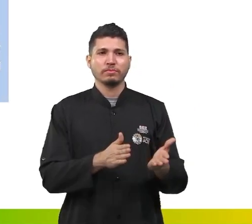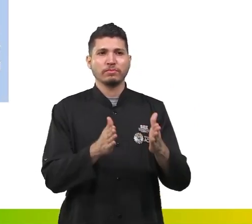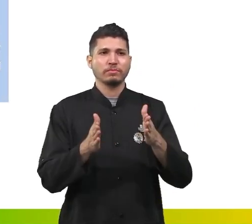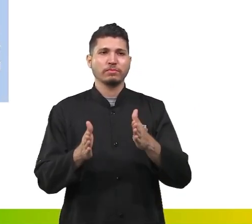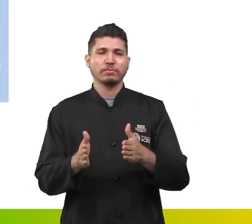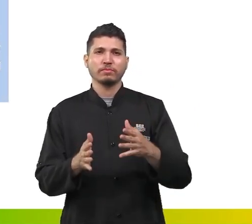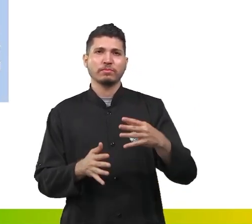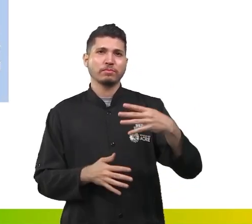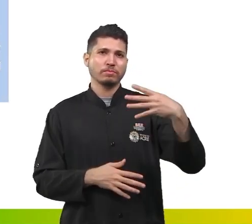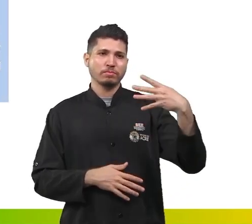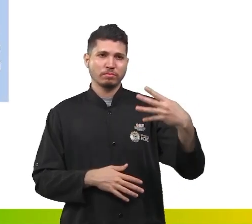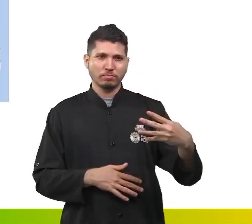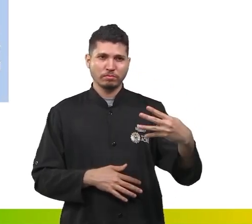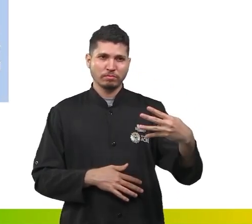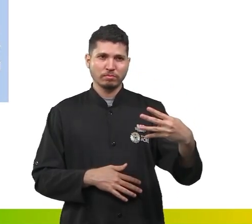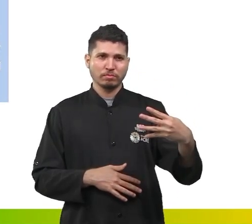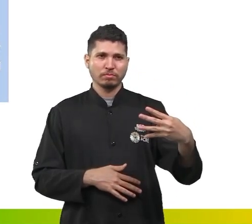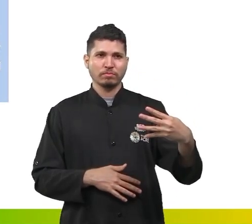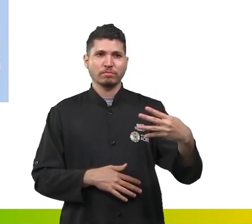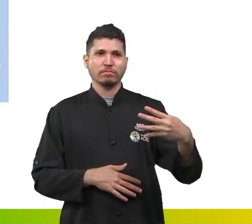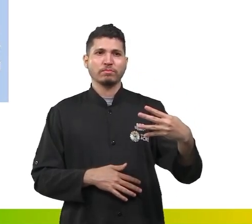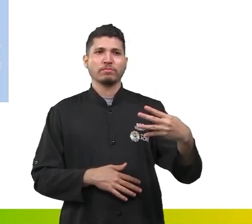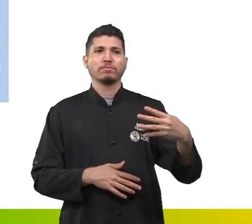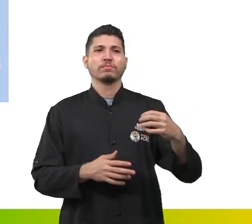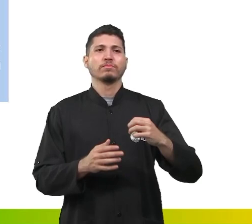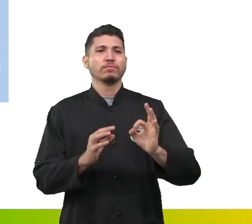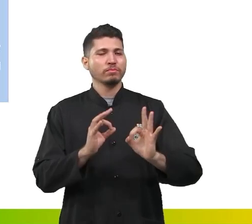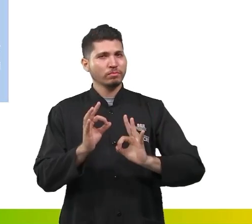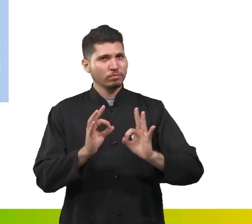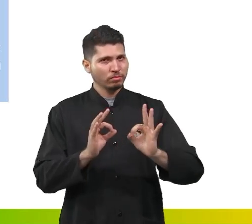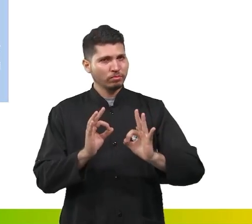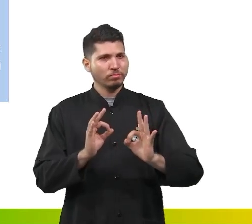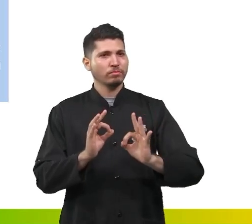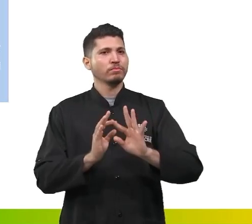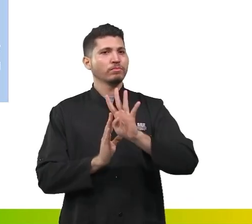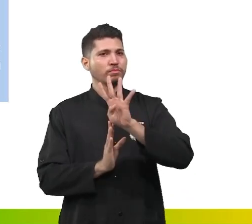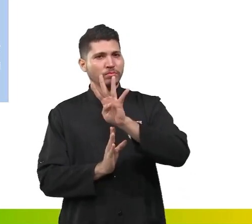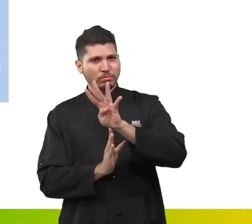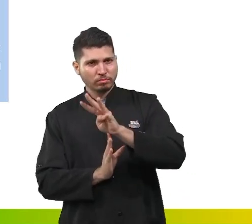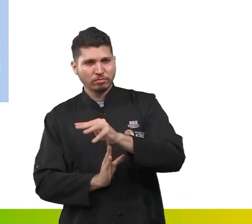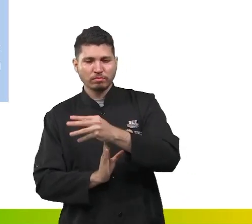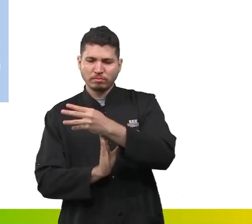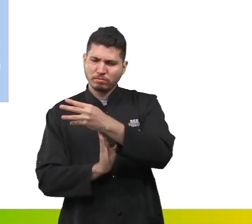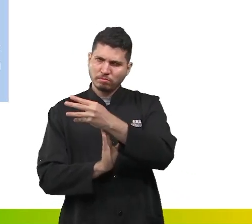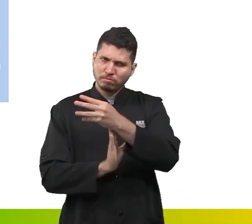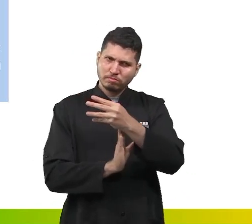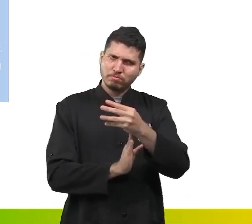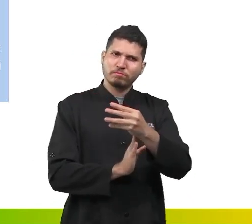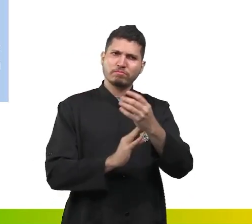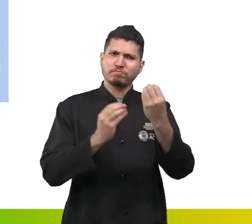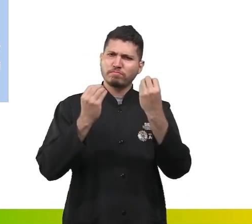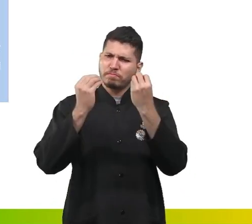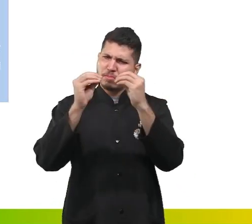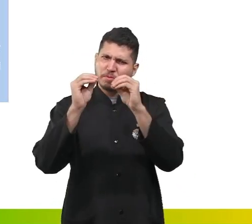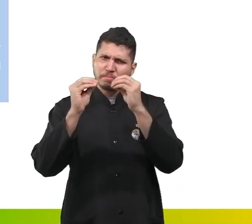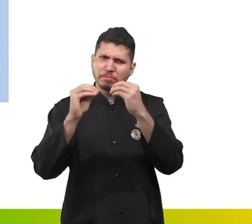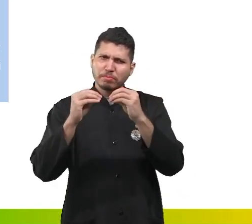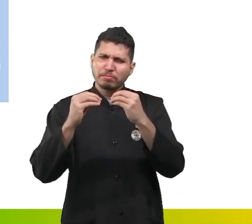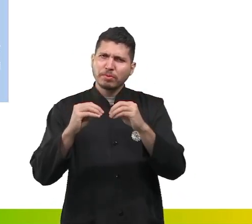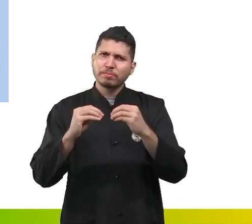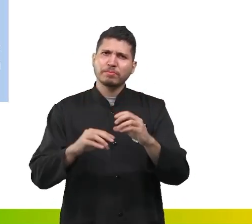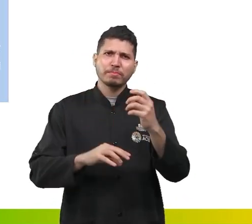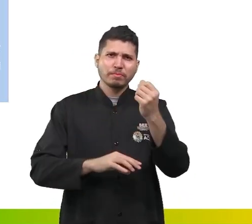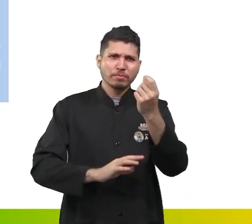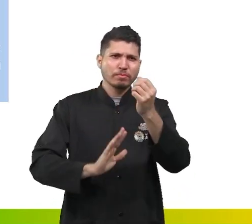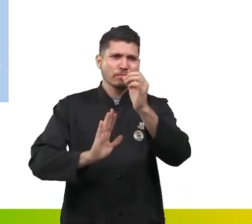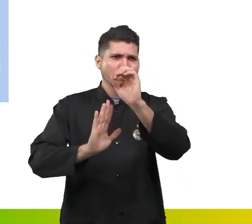Quarto e quinto passo, montagem de uma planilha de orçamento financeiro. No caso